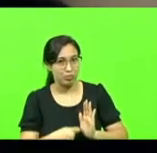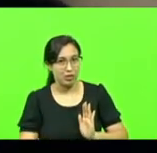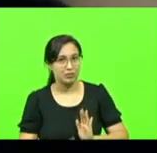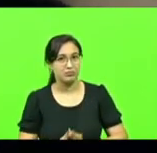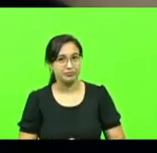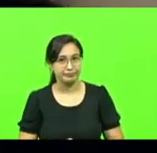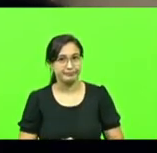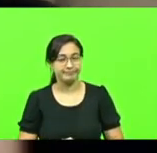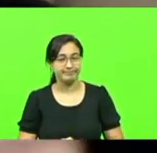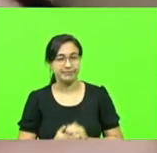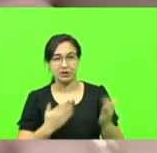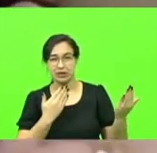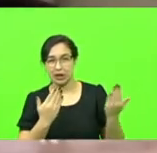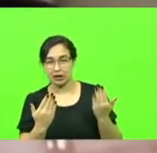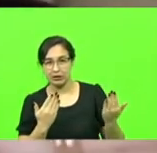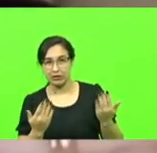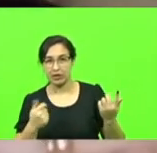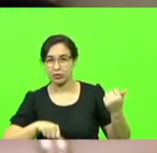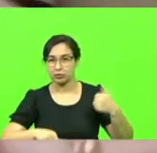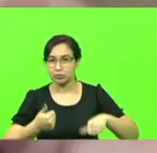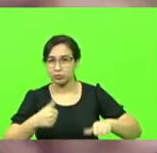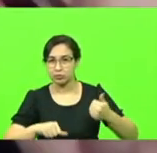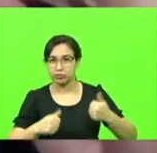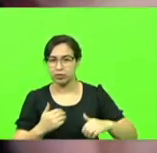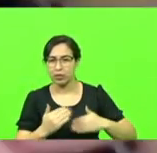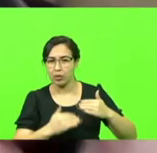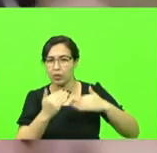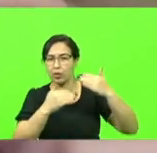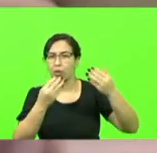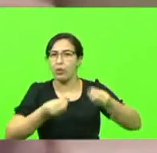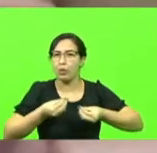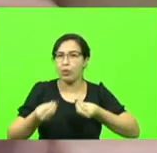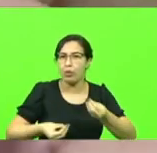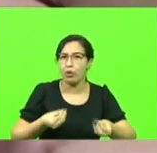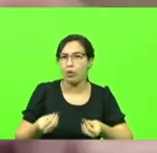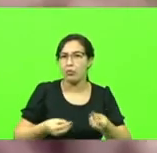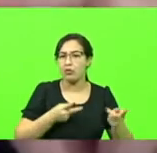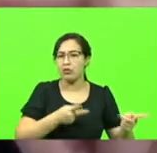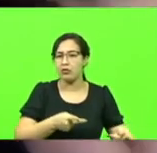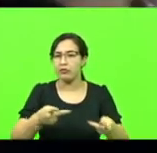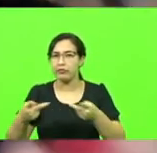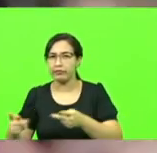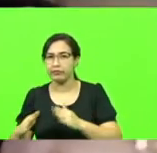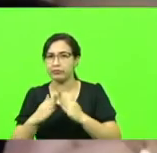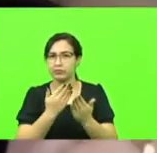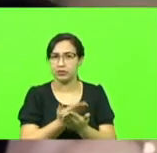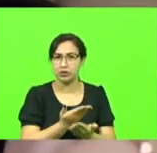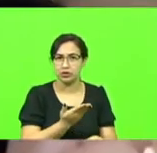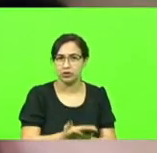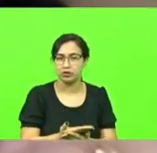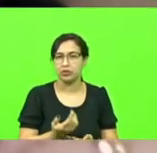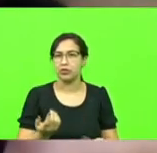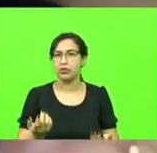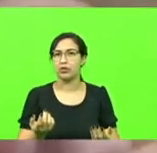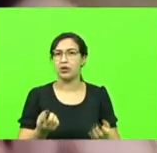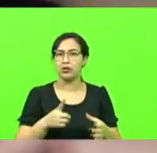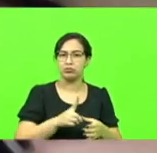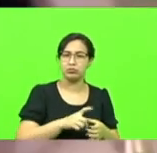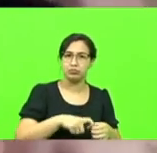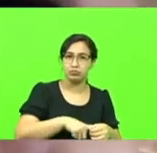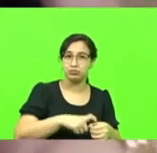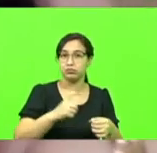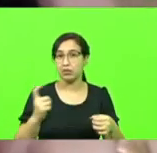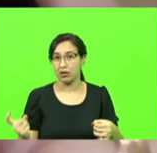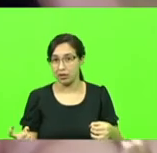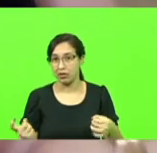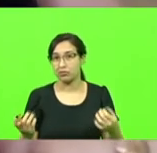Relatório de avaliação, relatório de evolução, relatório de visitas escolares, relatório de desligamento. Temos que